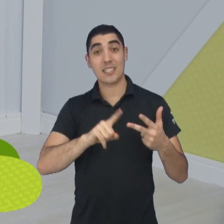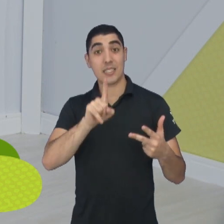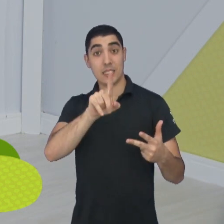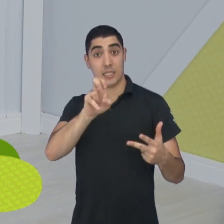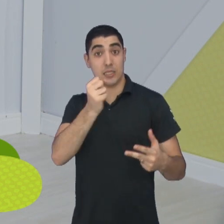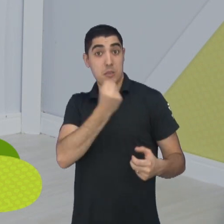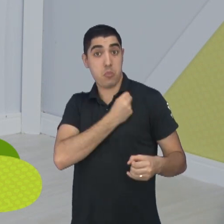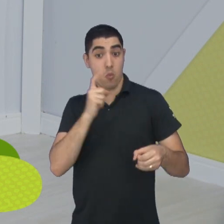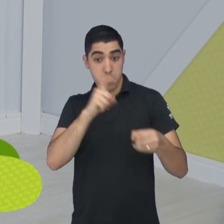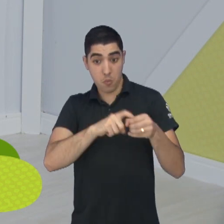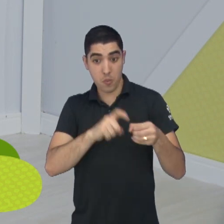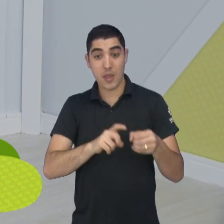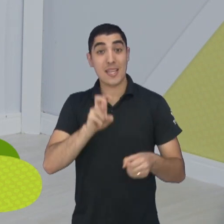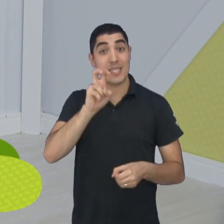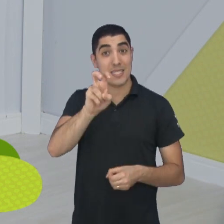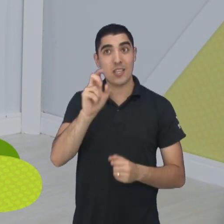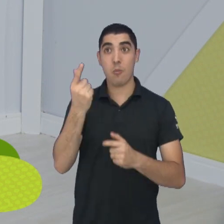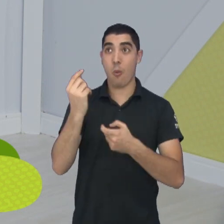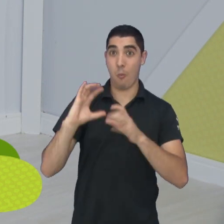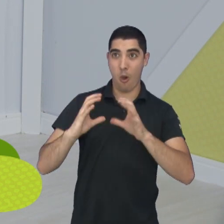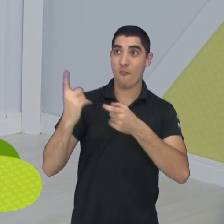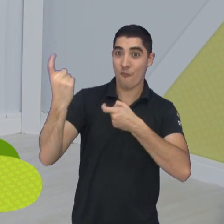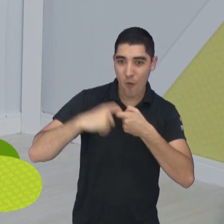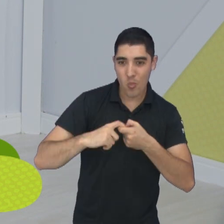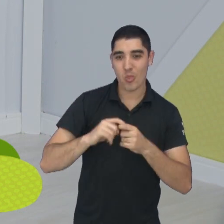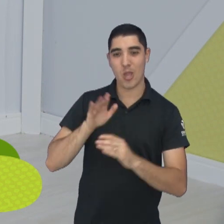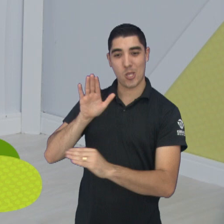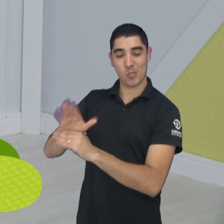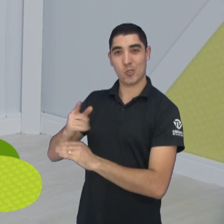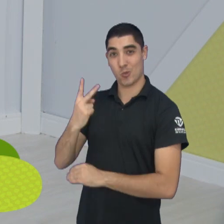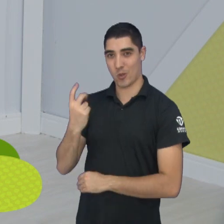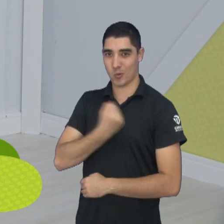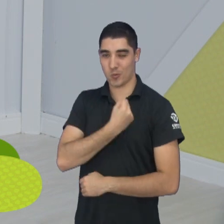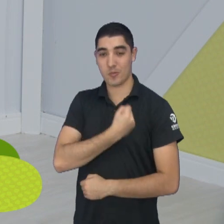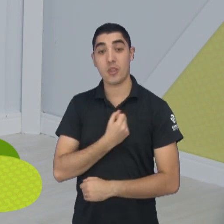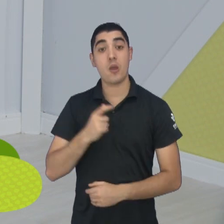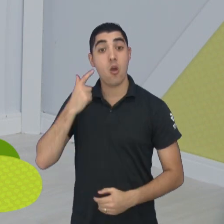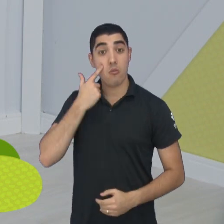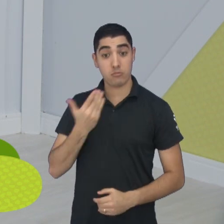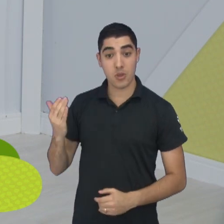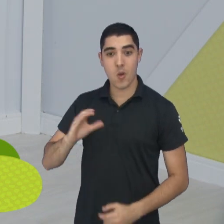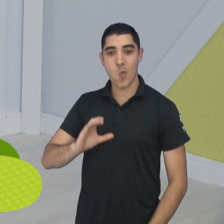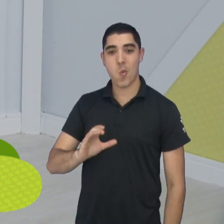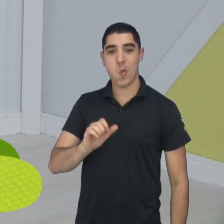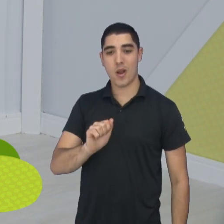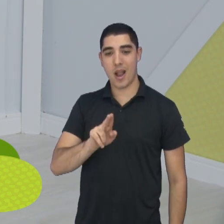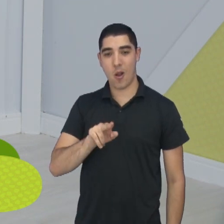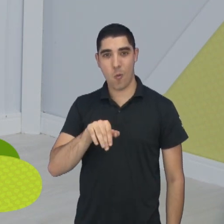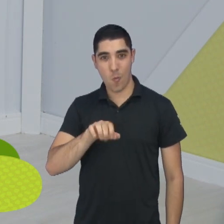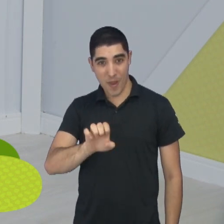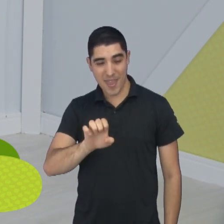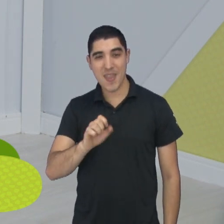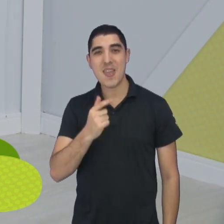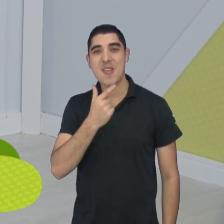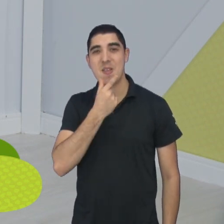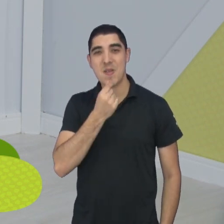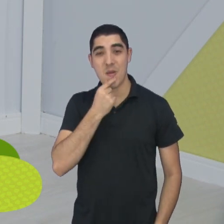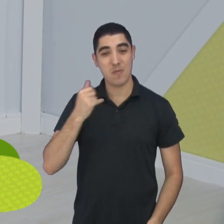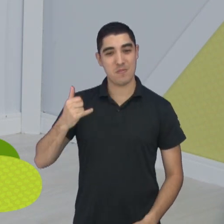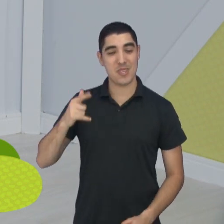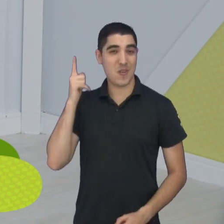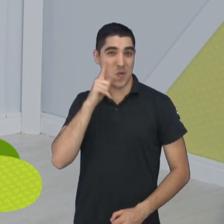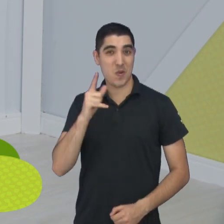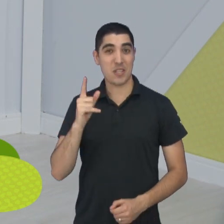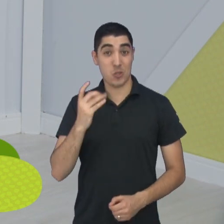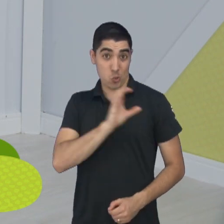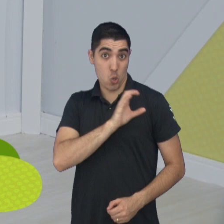5 rebotes e 2 assistências. O cestinha da partida foi o Cauê Borges, que é a cara da ex-mulher do Carlos Alberto de Nóbrega. Impressionante. Ele tem 22 pontos